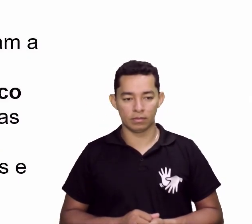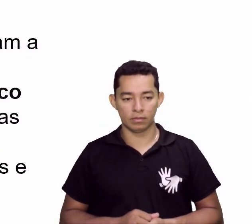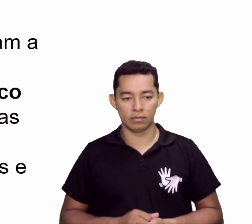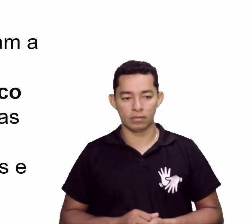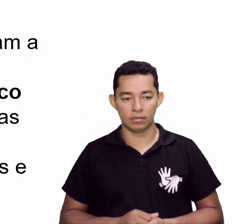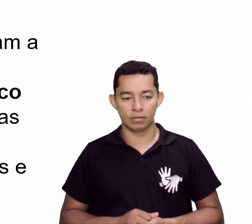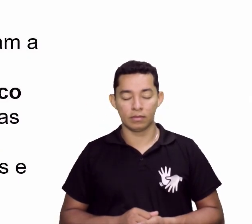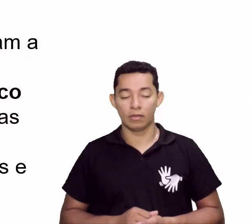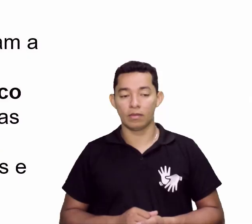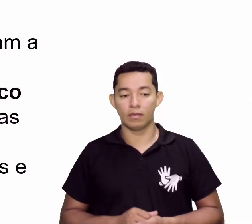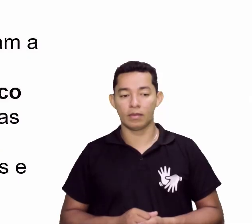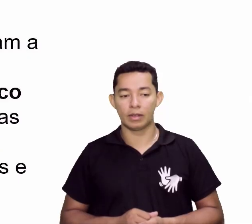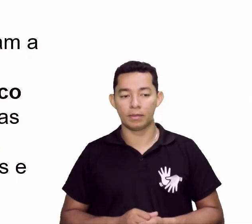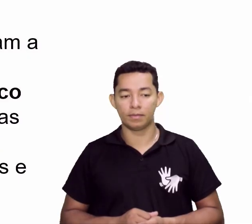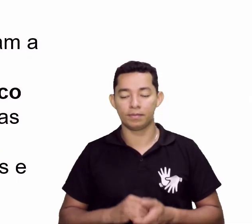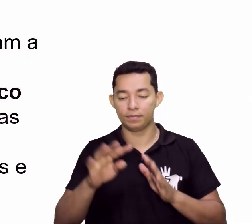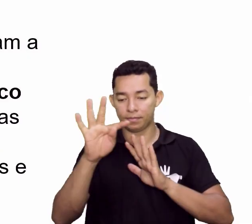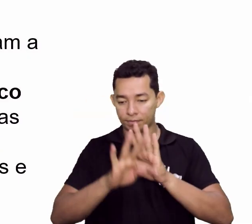de apoio.